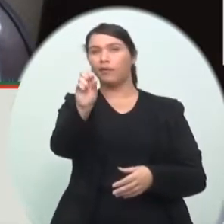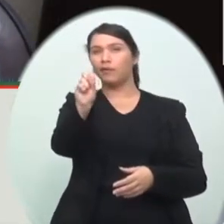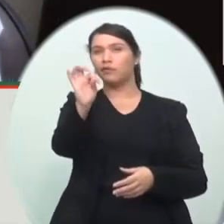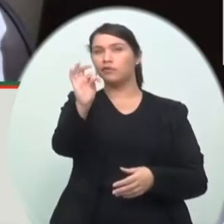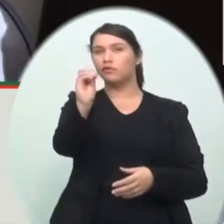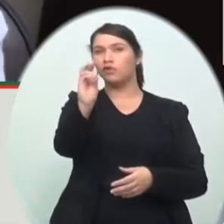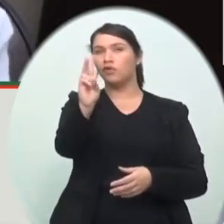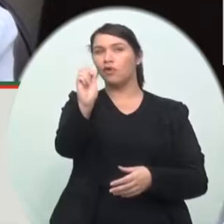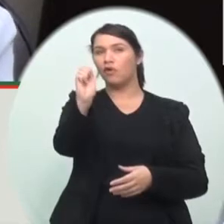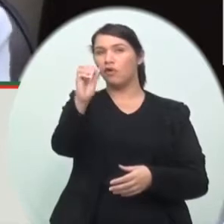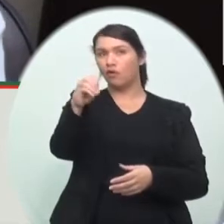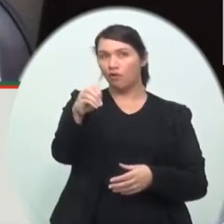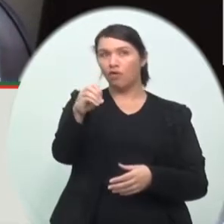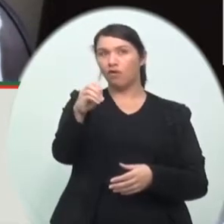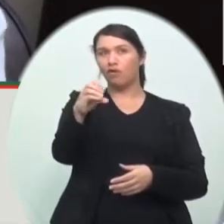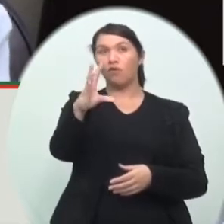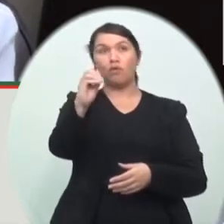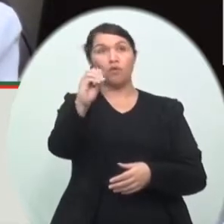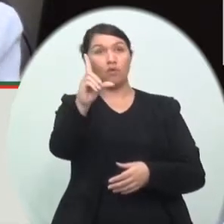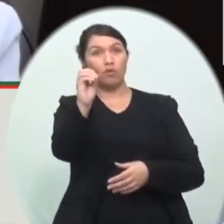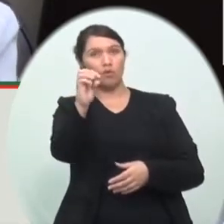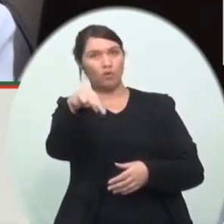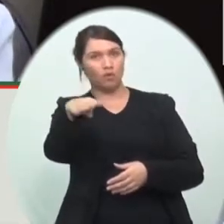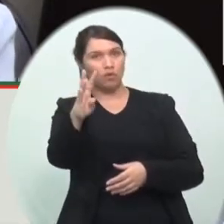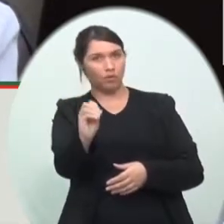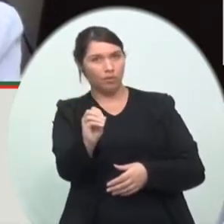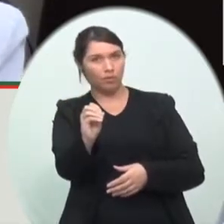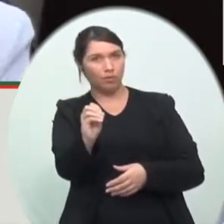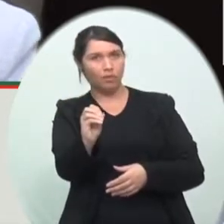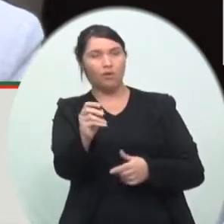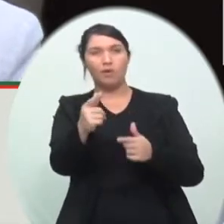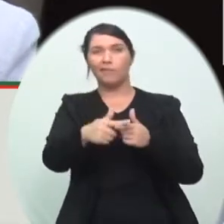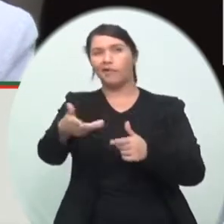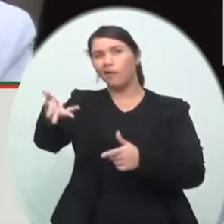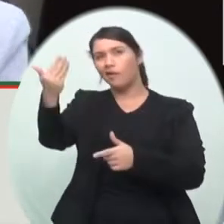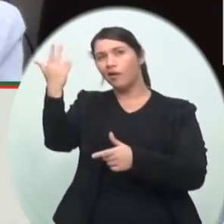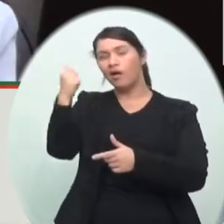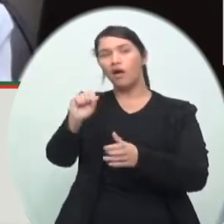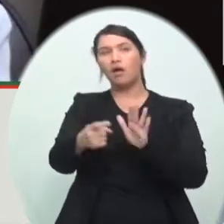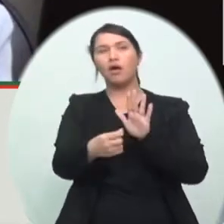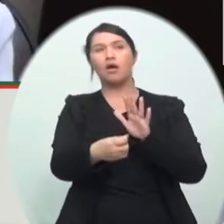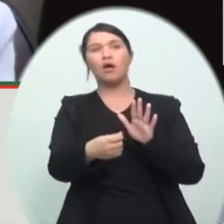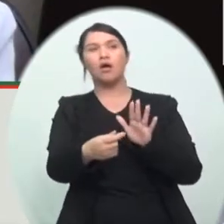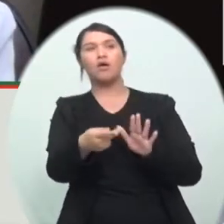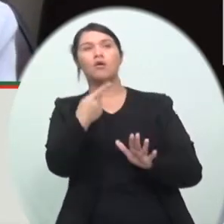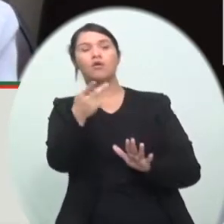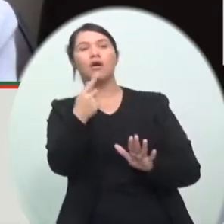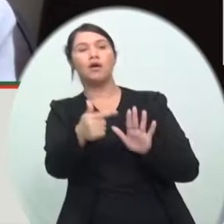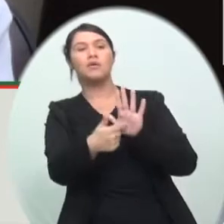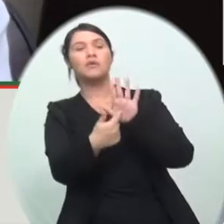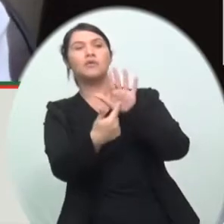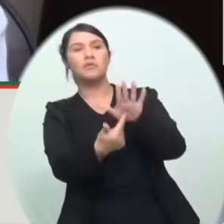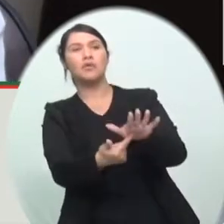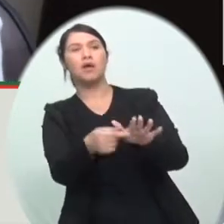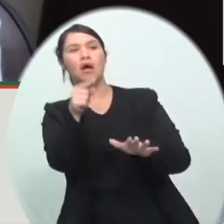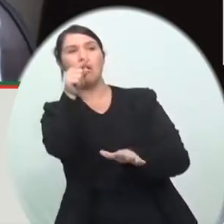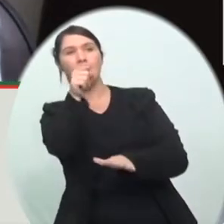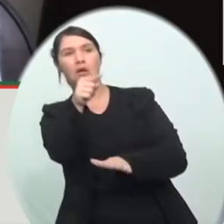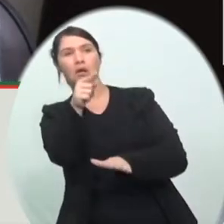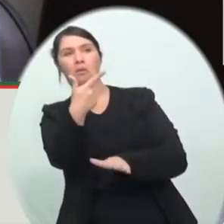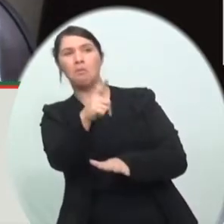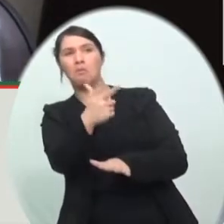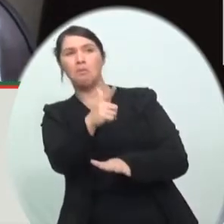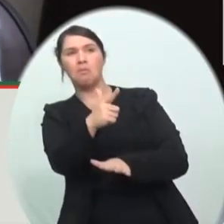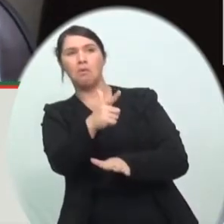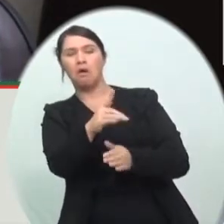que atrás daquele horizonte não tinha nada, ou tinha um inferno, ou tinha outra coisa, ele foi lá e descobriu a América.